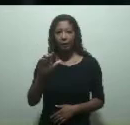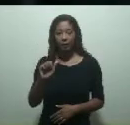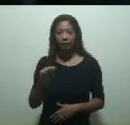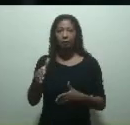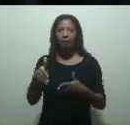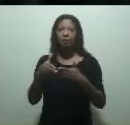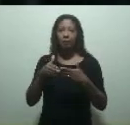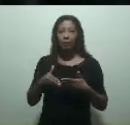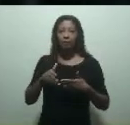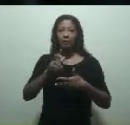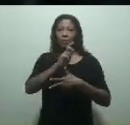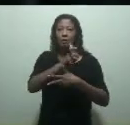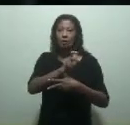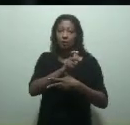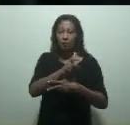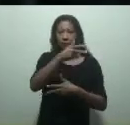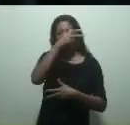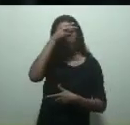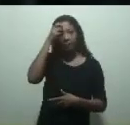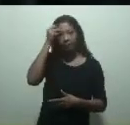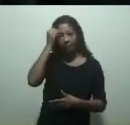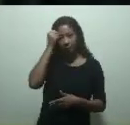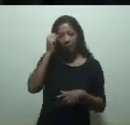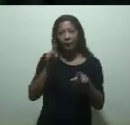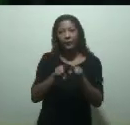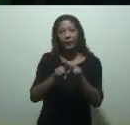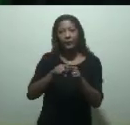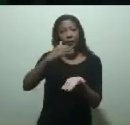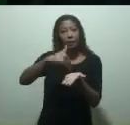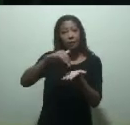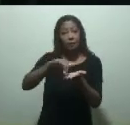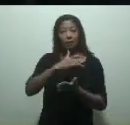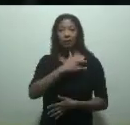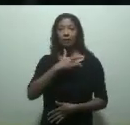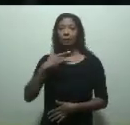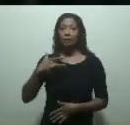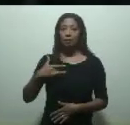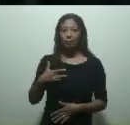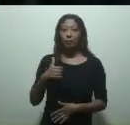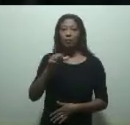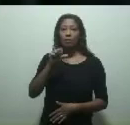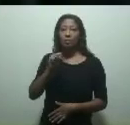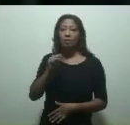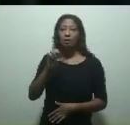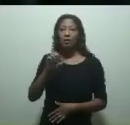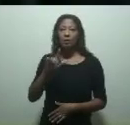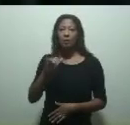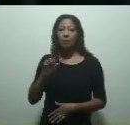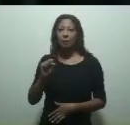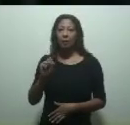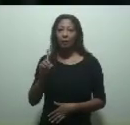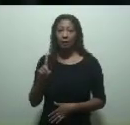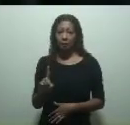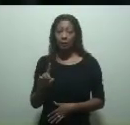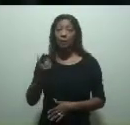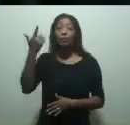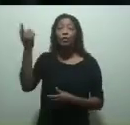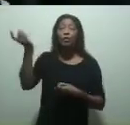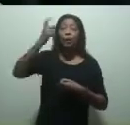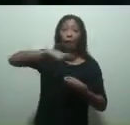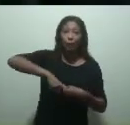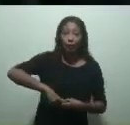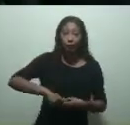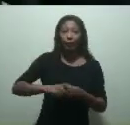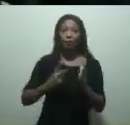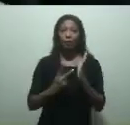chefe do Executivo Municipal, extensiva Secretaria de Saúde, CESAD, o retorno das cirurgias eletivas